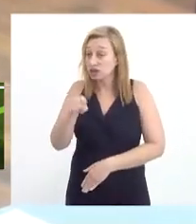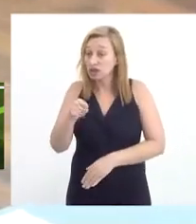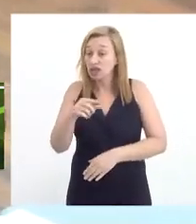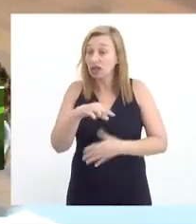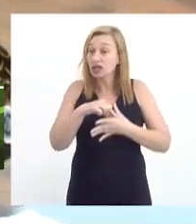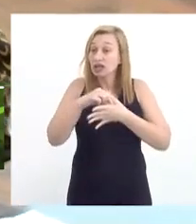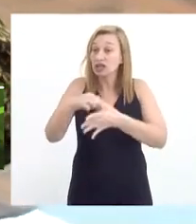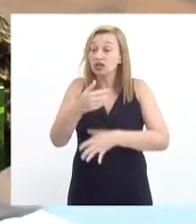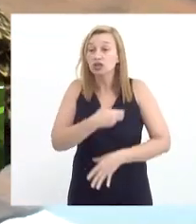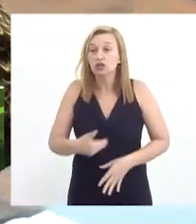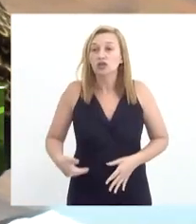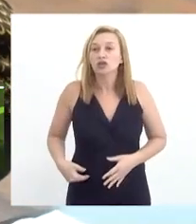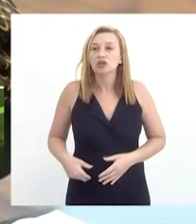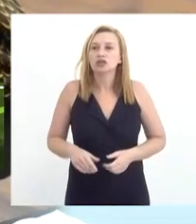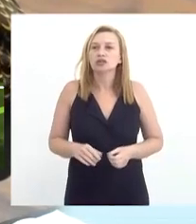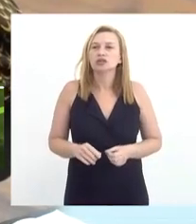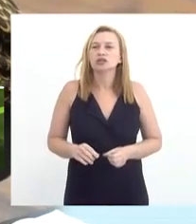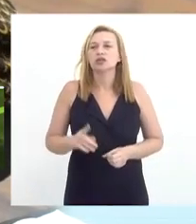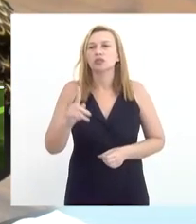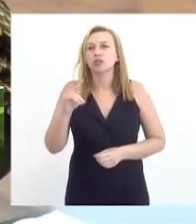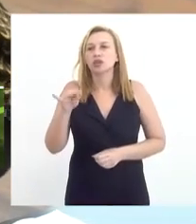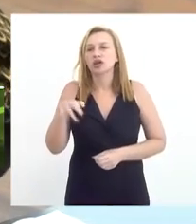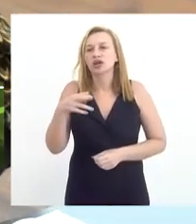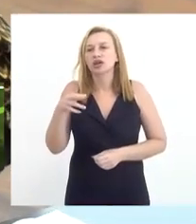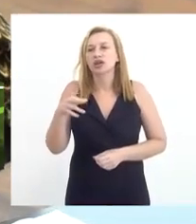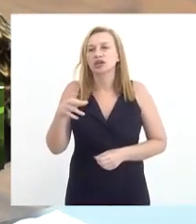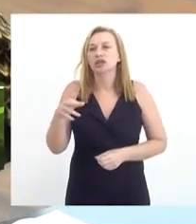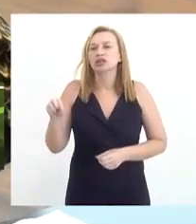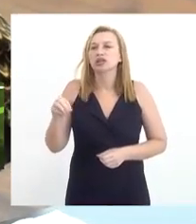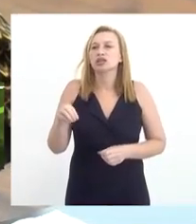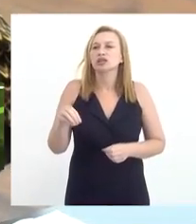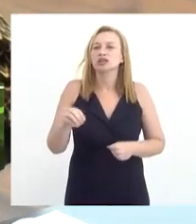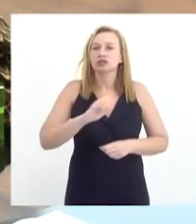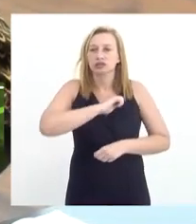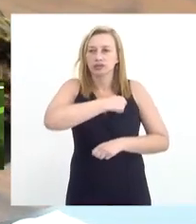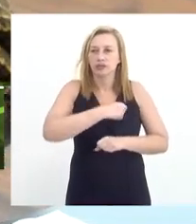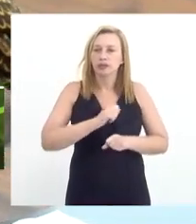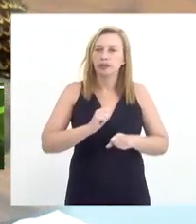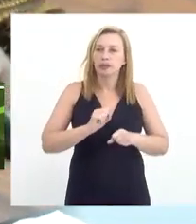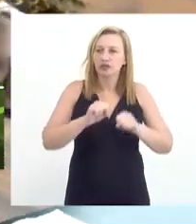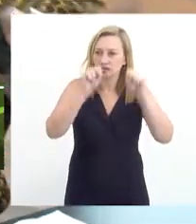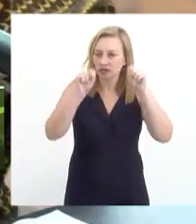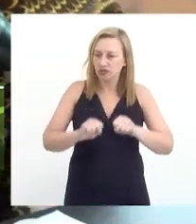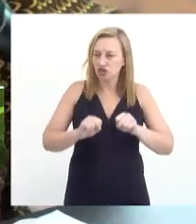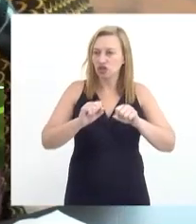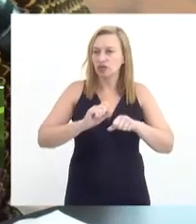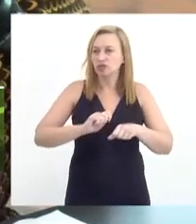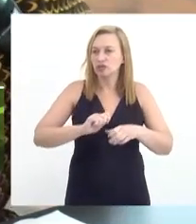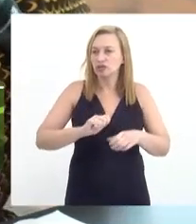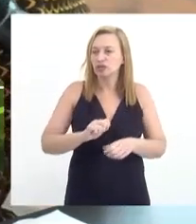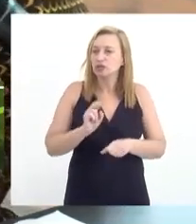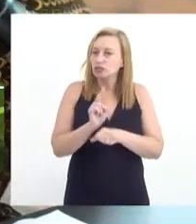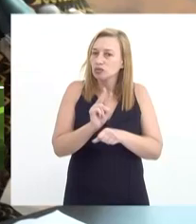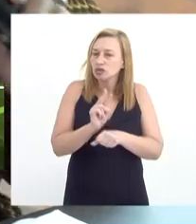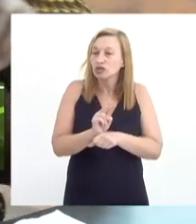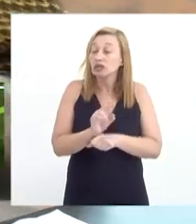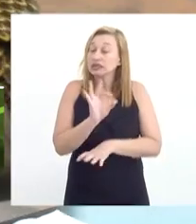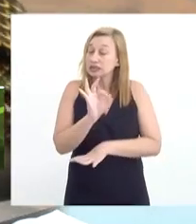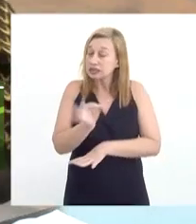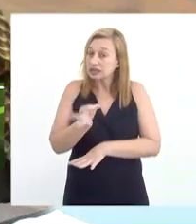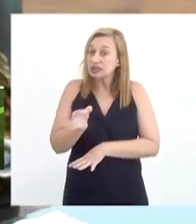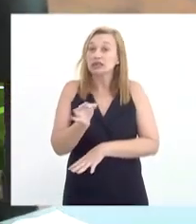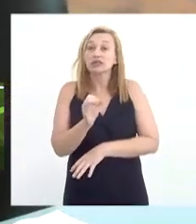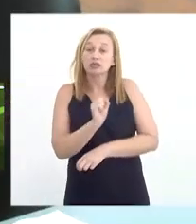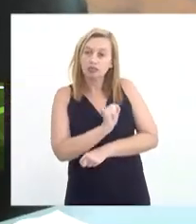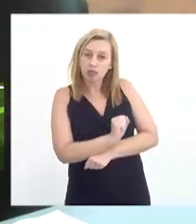governo Da progressão Da dívida Na vigência Do regime De recuperação fiscal Para que A gente possa De fato